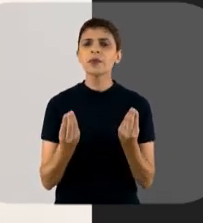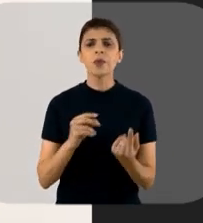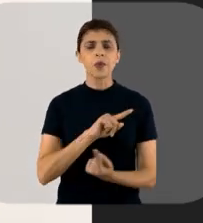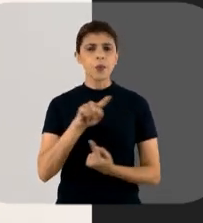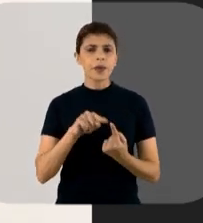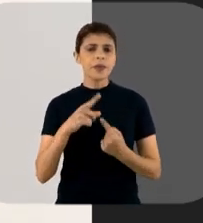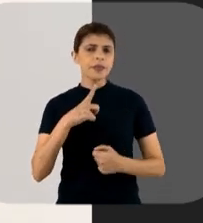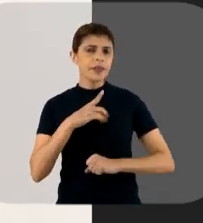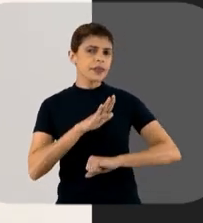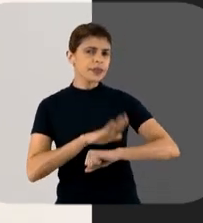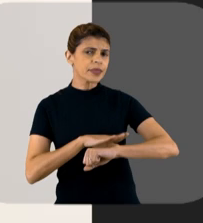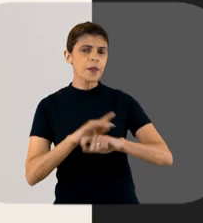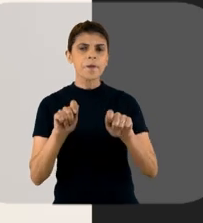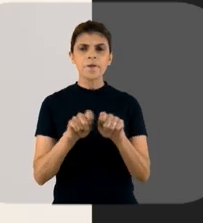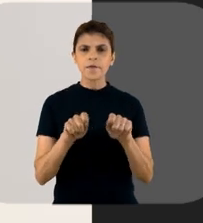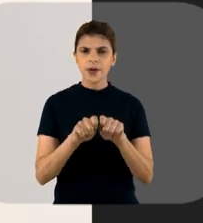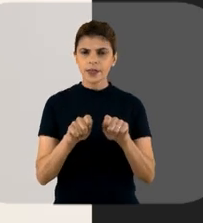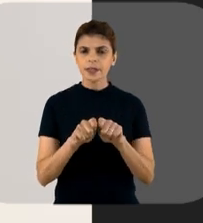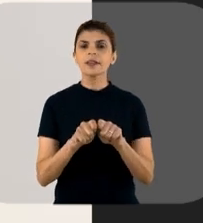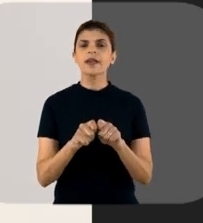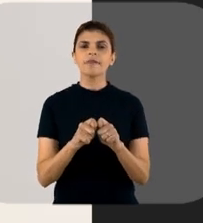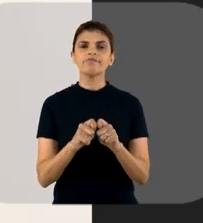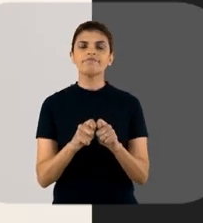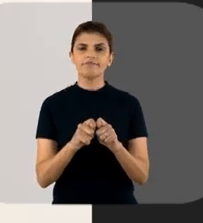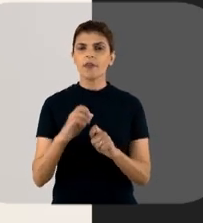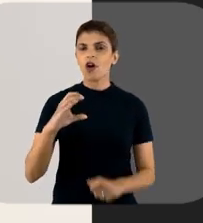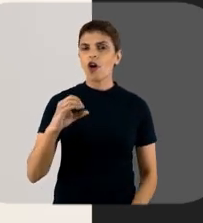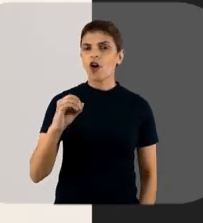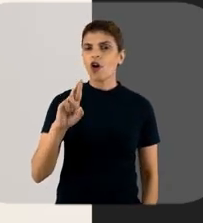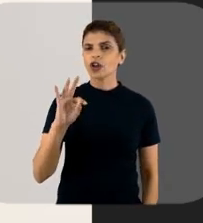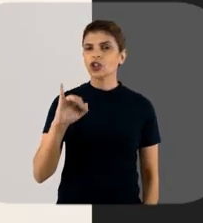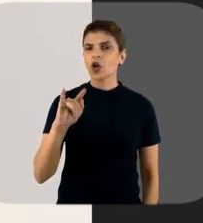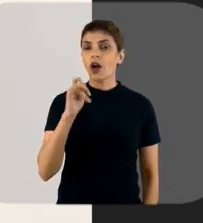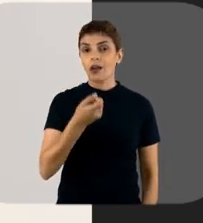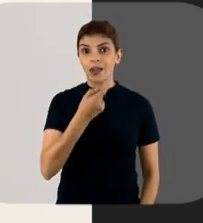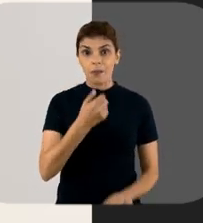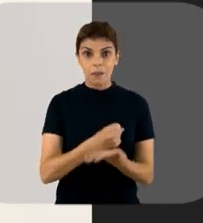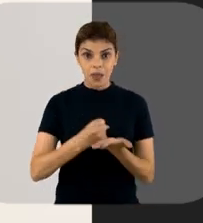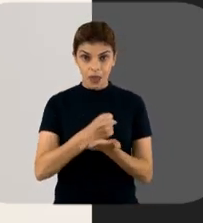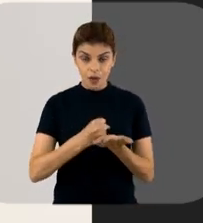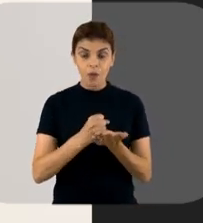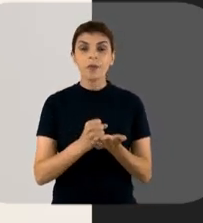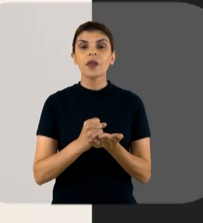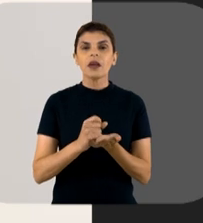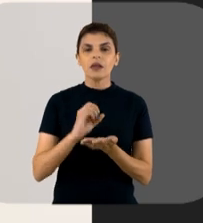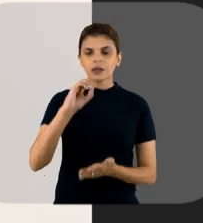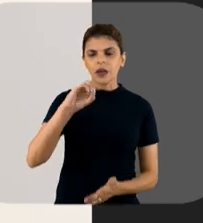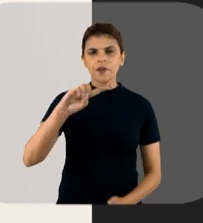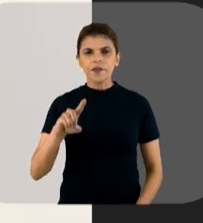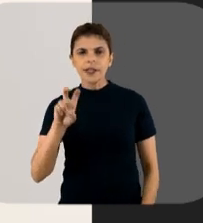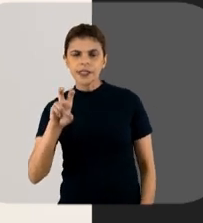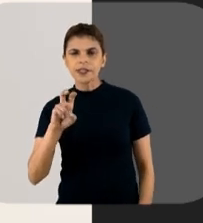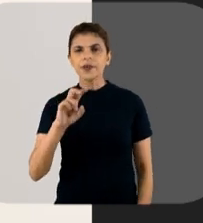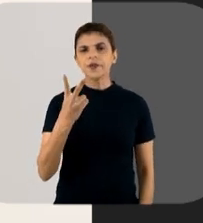que você tenha tempo de fazer o corticoide. E ainda há uma dúvida se a dose do corticoide que a